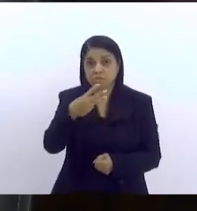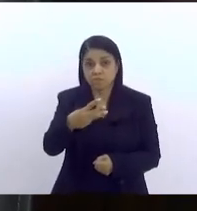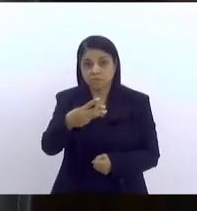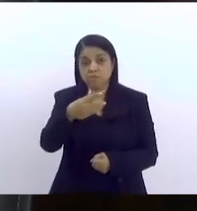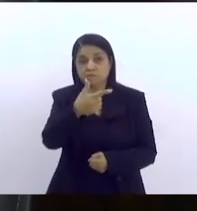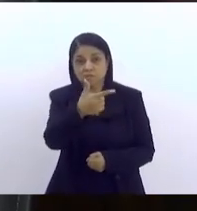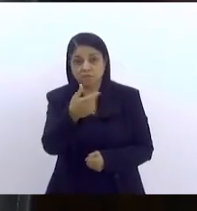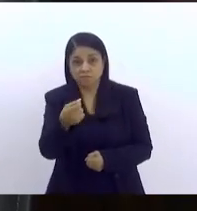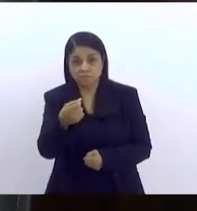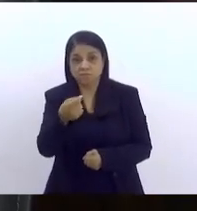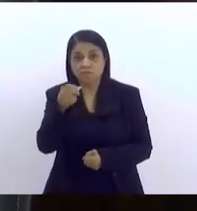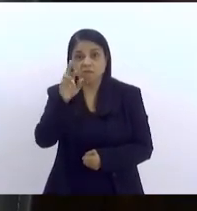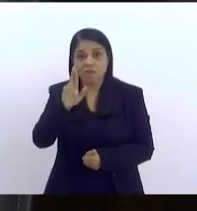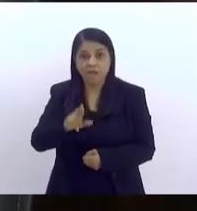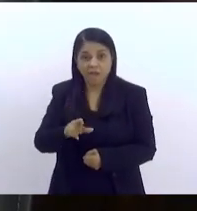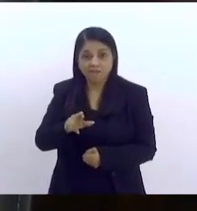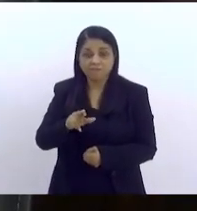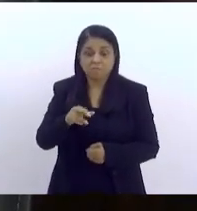merendeiras